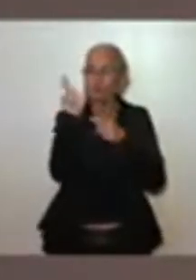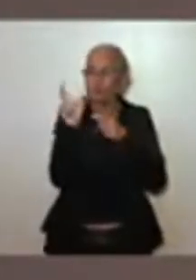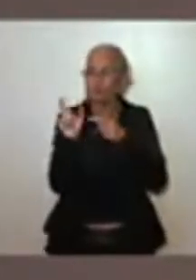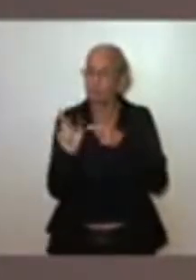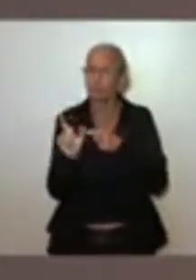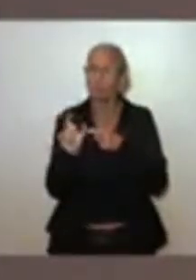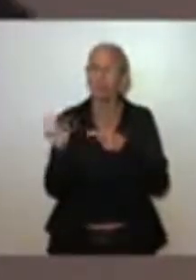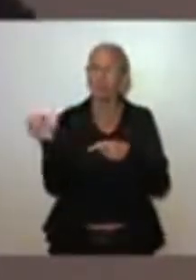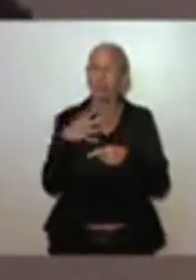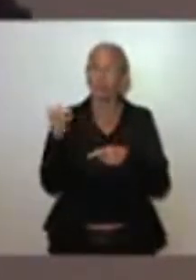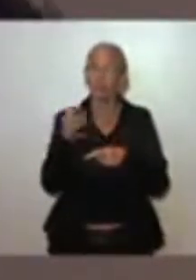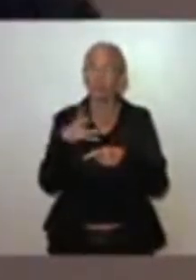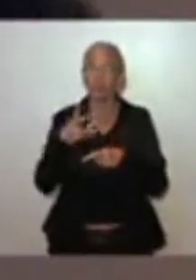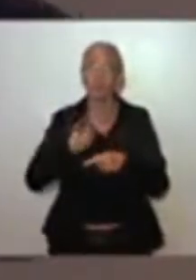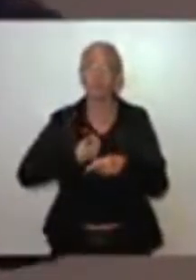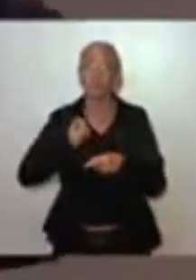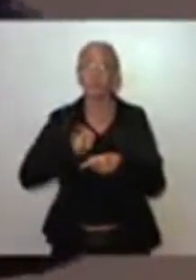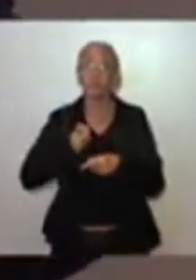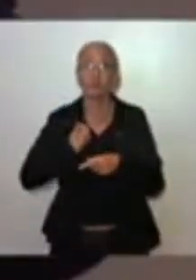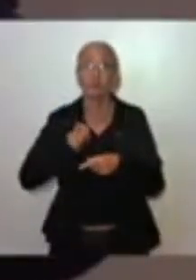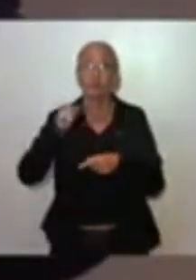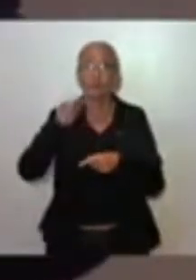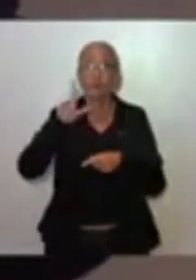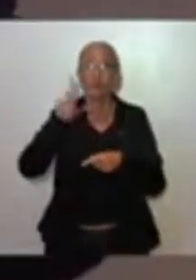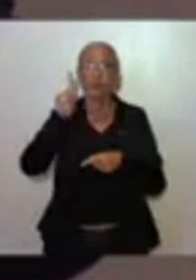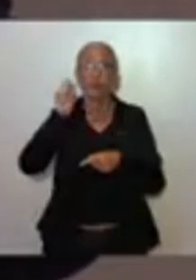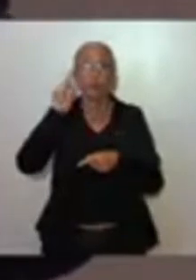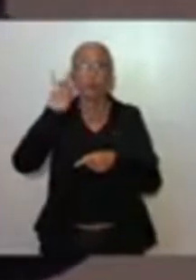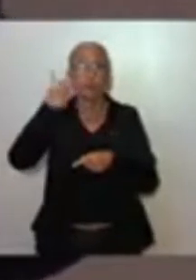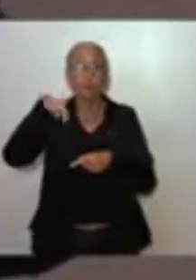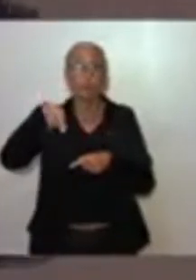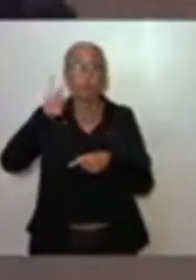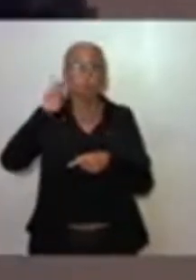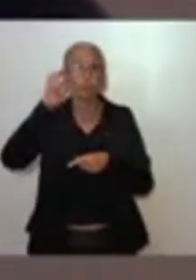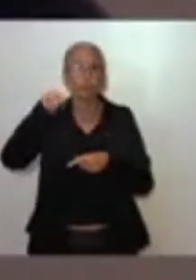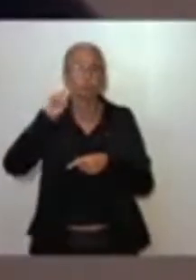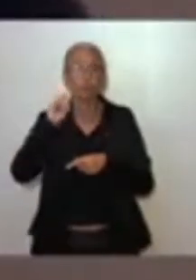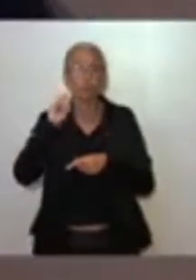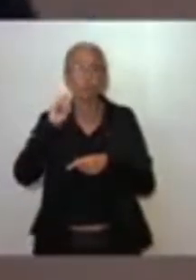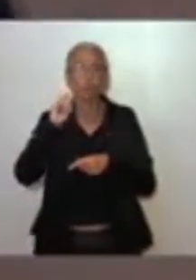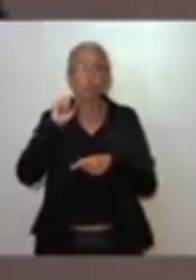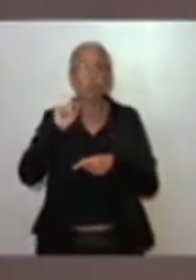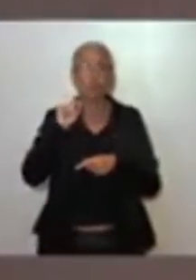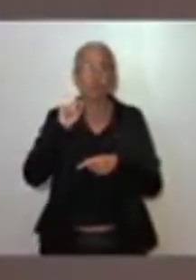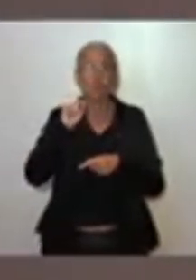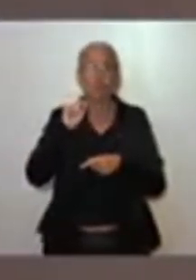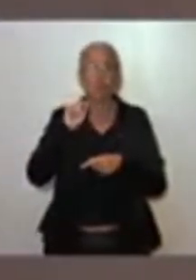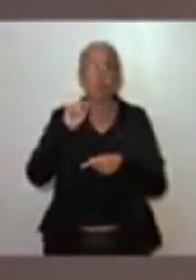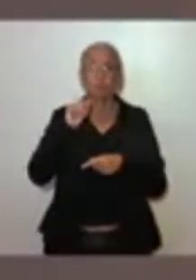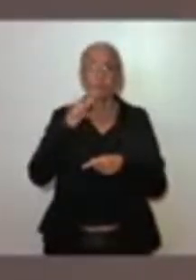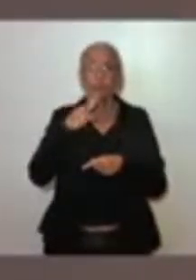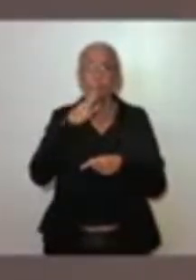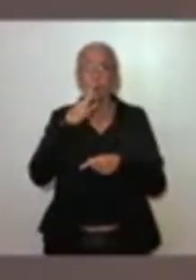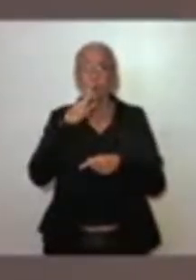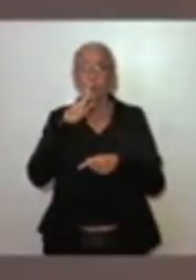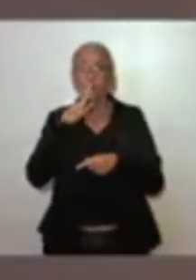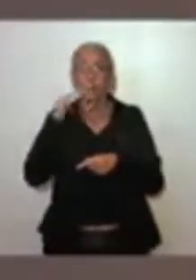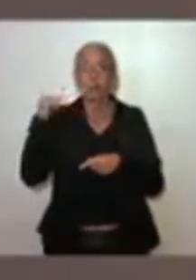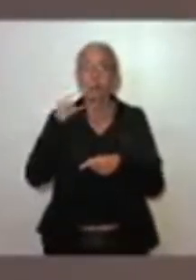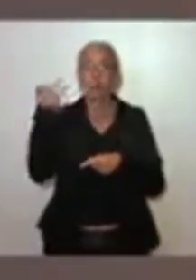vidas algoritmo que é uma palavra que já nem sabia falar Posso assim um dos conceitos mais importantes